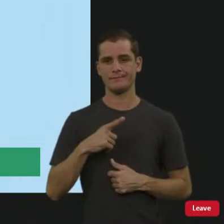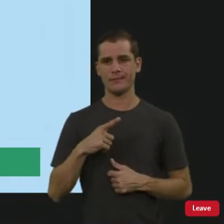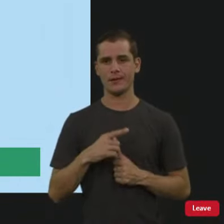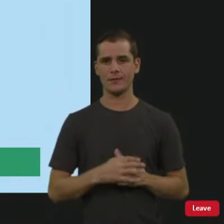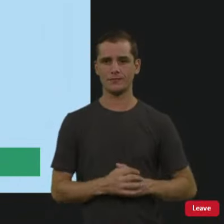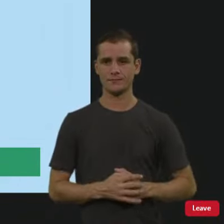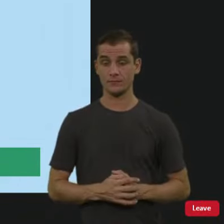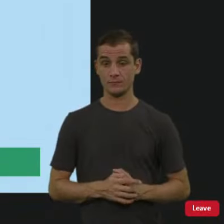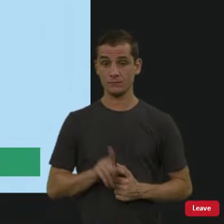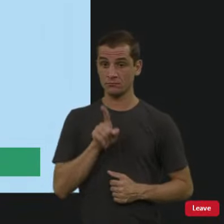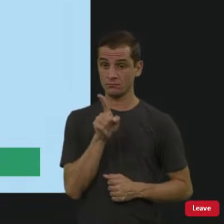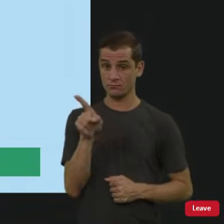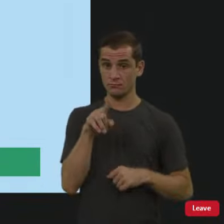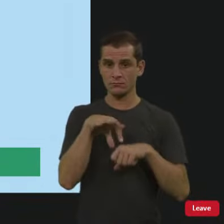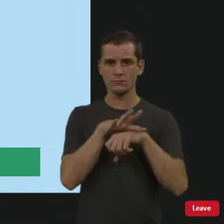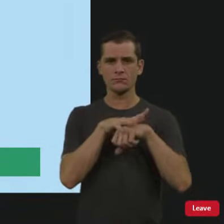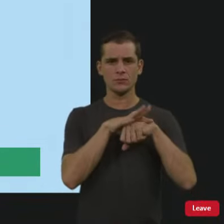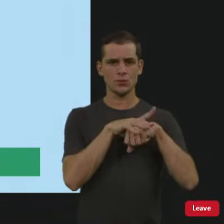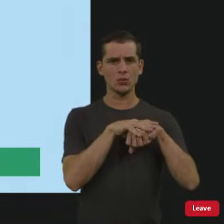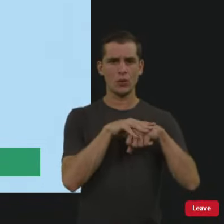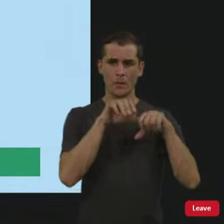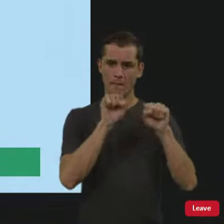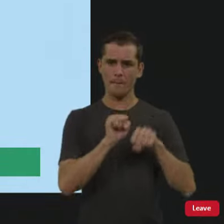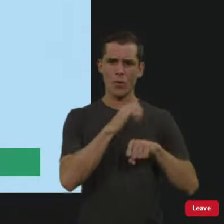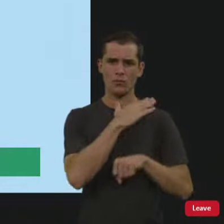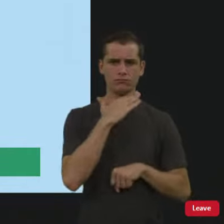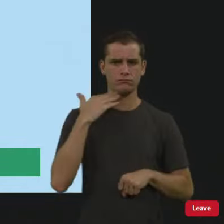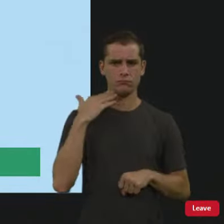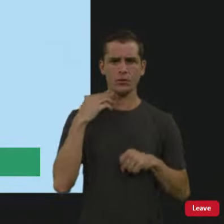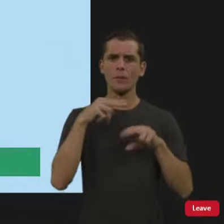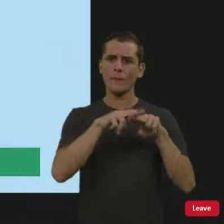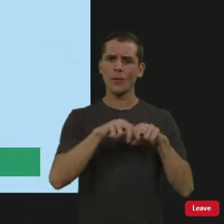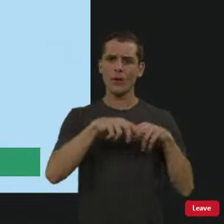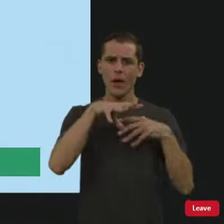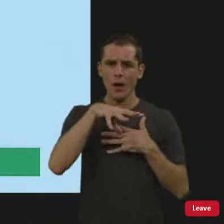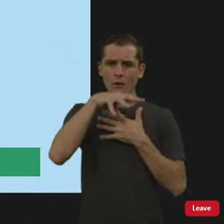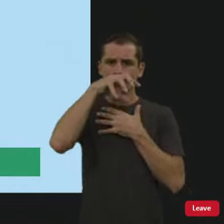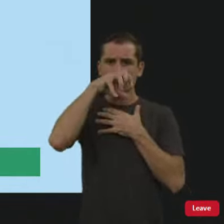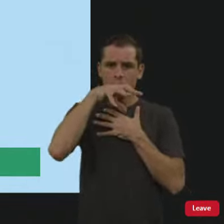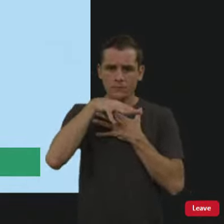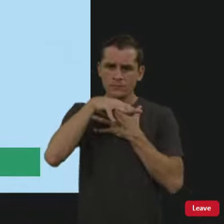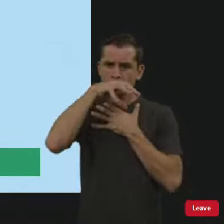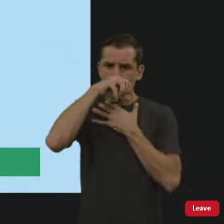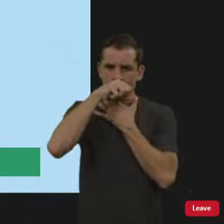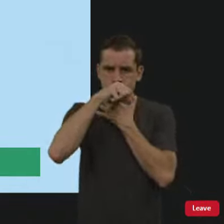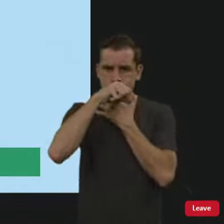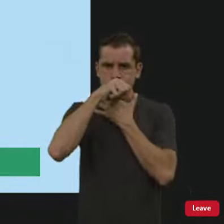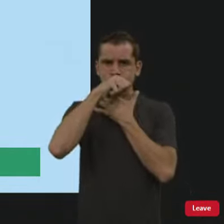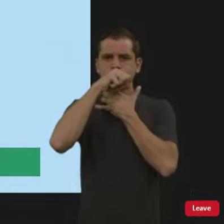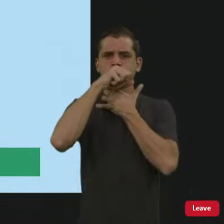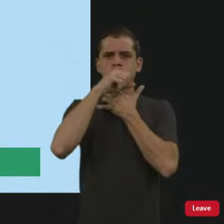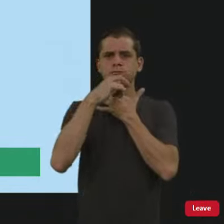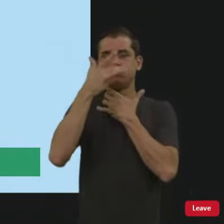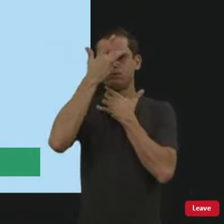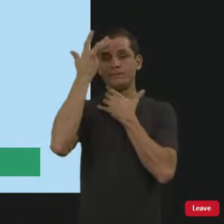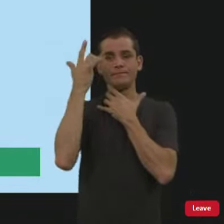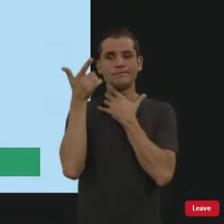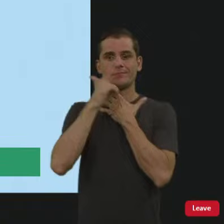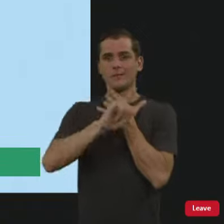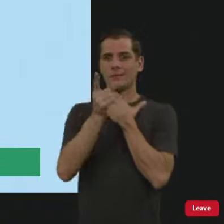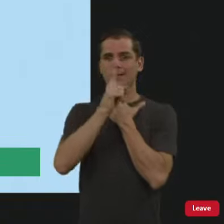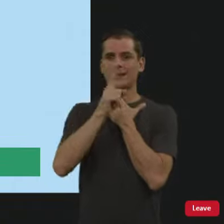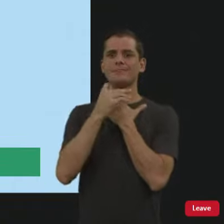É uma doença que é potencialmente fatal, e a asfixia a gente não espera, acontece, e não tem como presumir, não